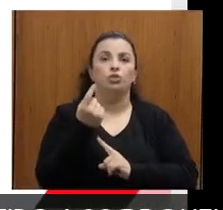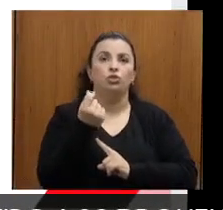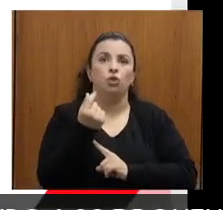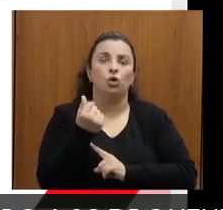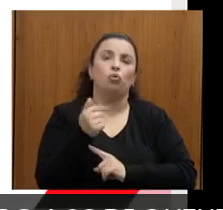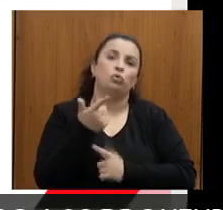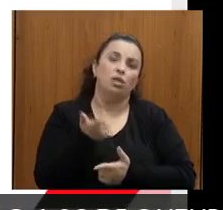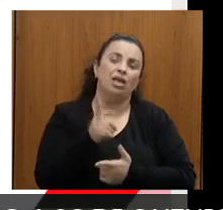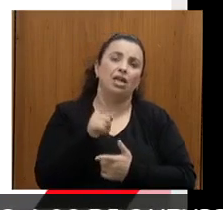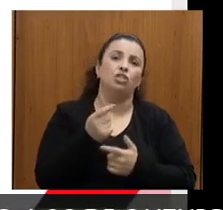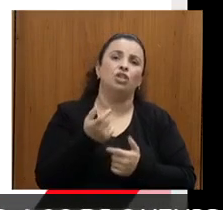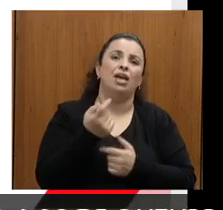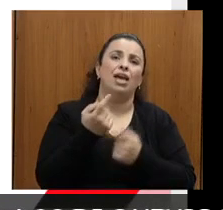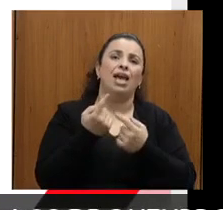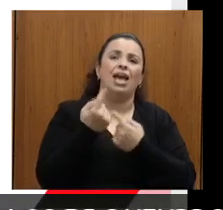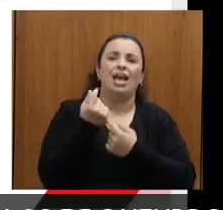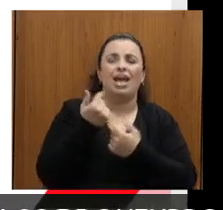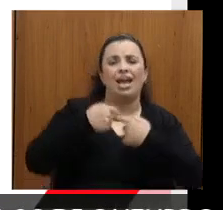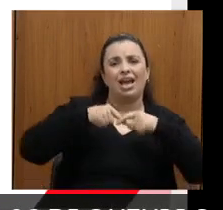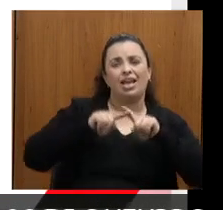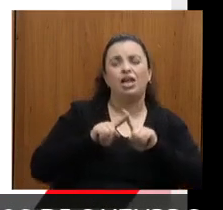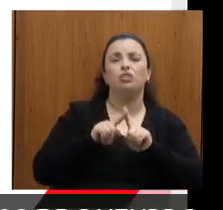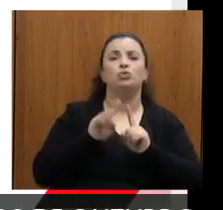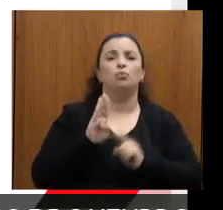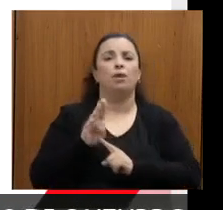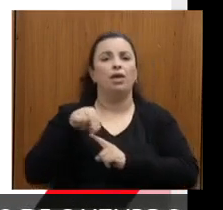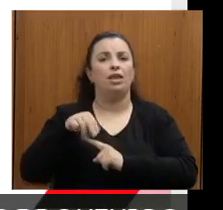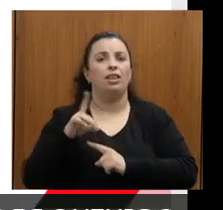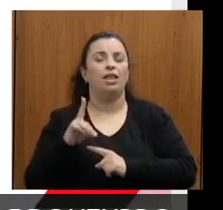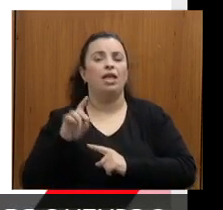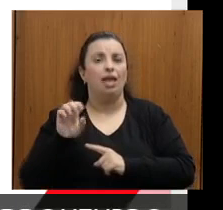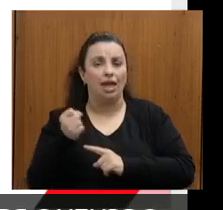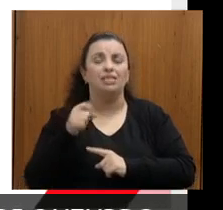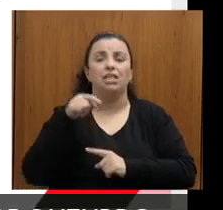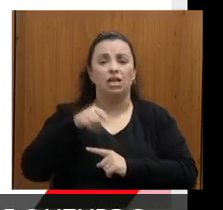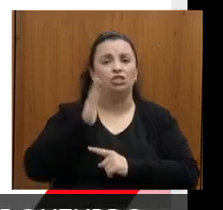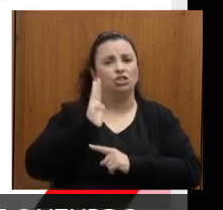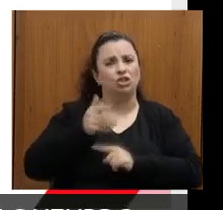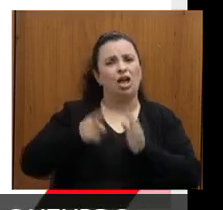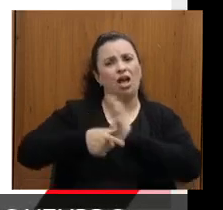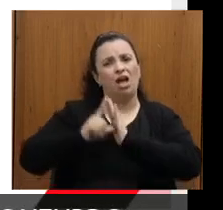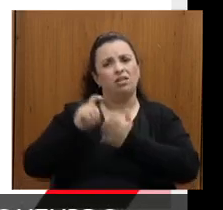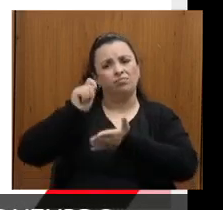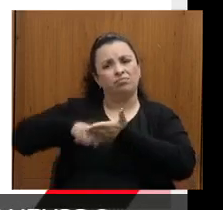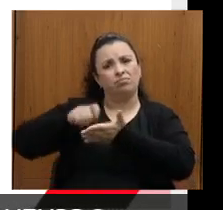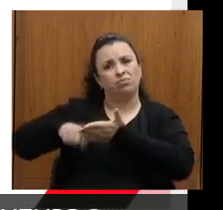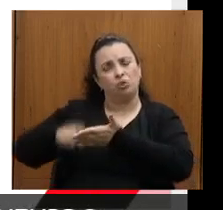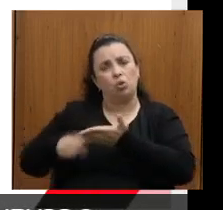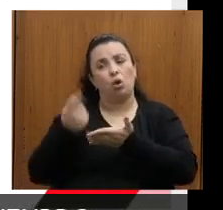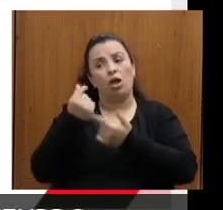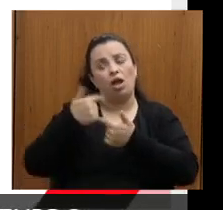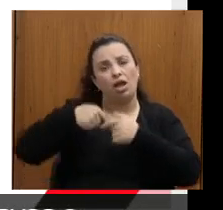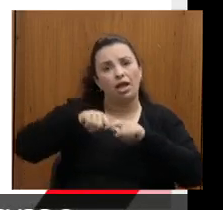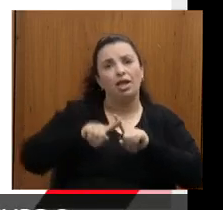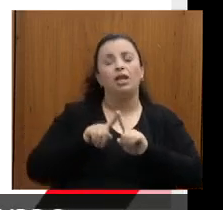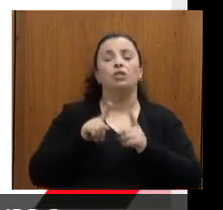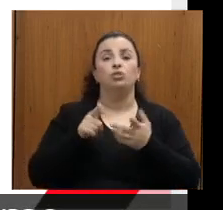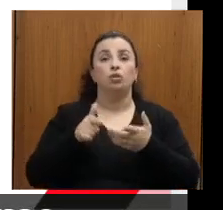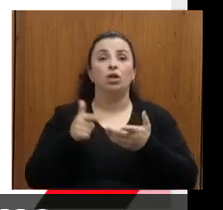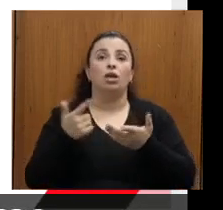de crédito, BNDES, são operações de crédito já assinadas por governos anteriores e que